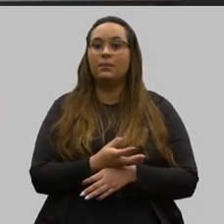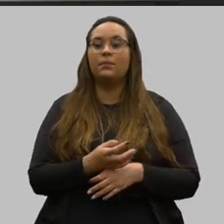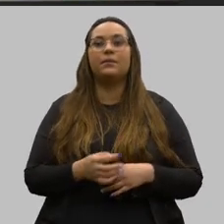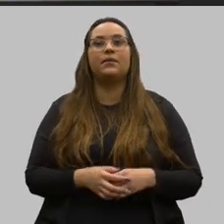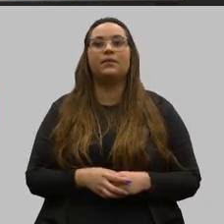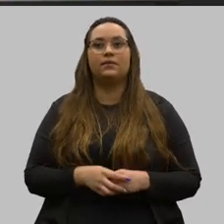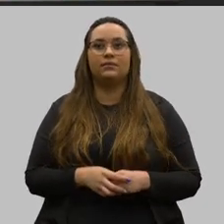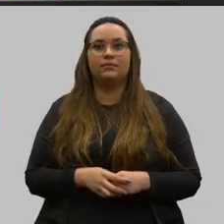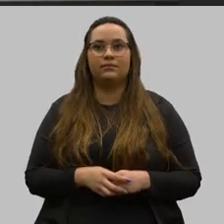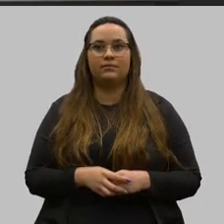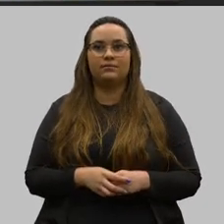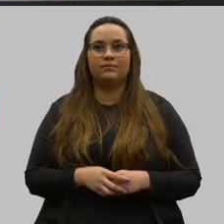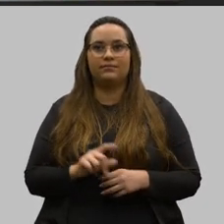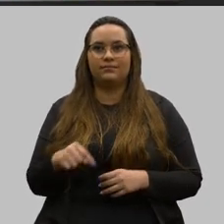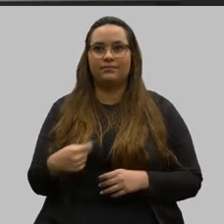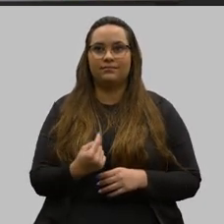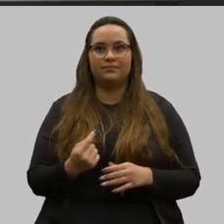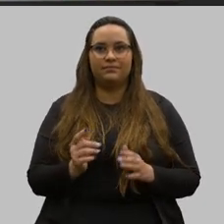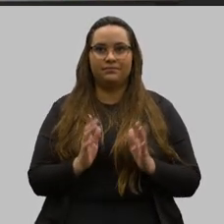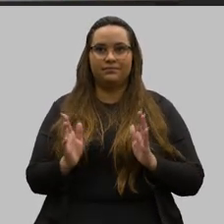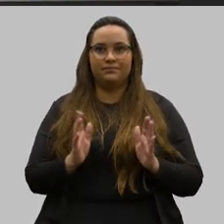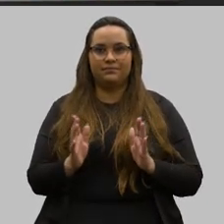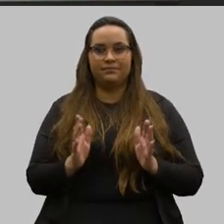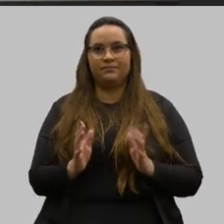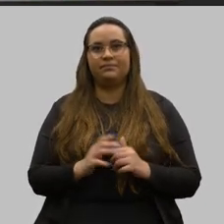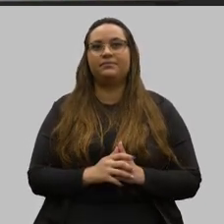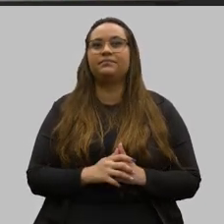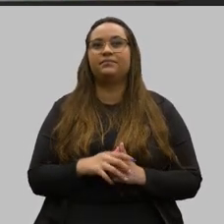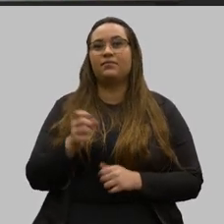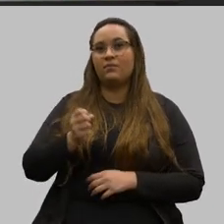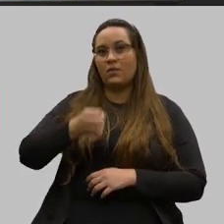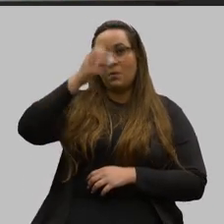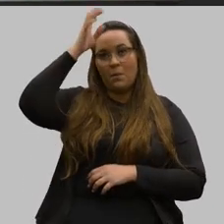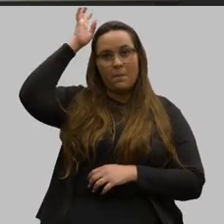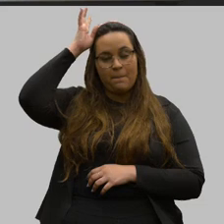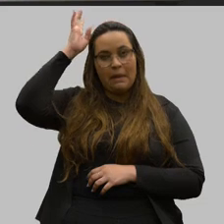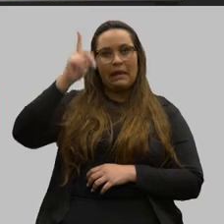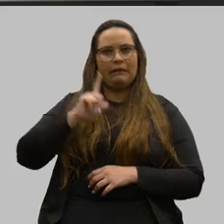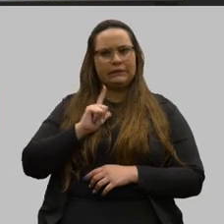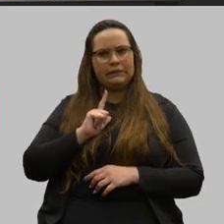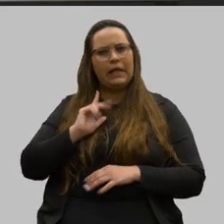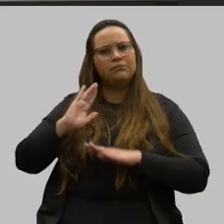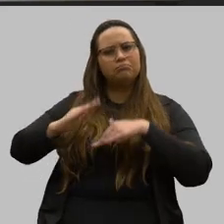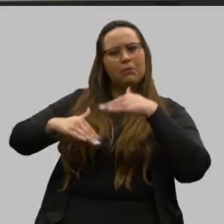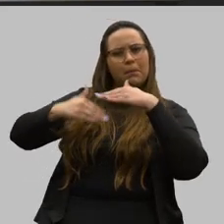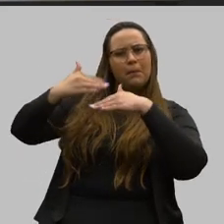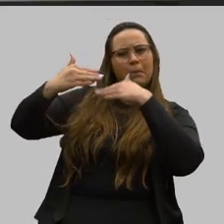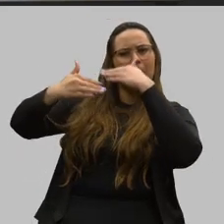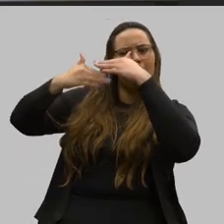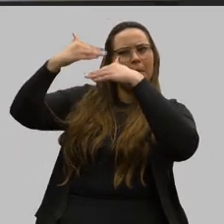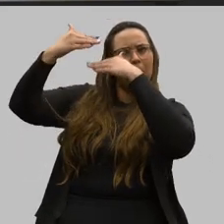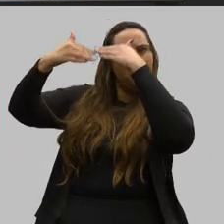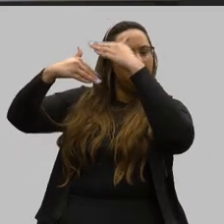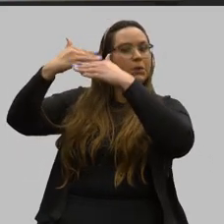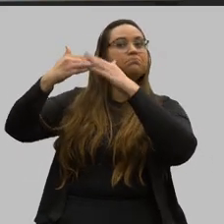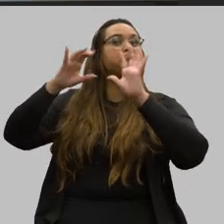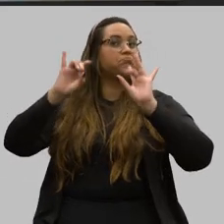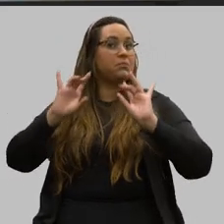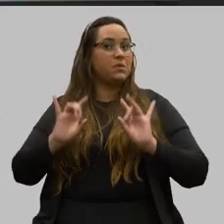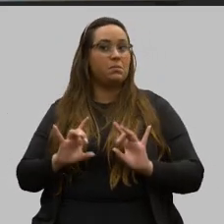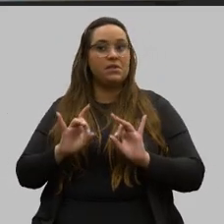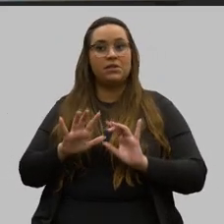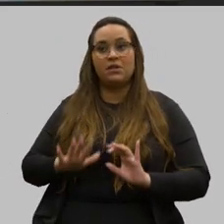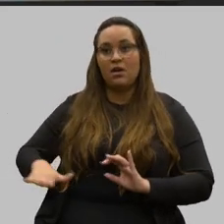que dentro do nosso tempo específico o cor bombeiros Tem demonstrado sim uma evolução constante em especial nas diversas atuações